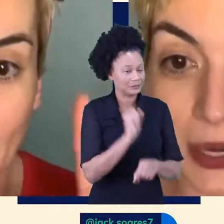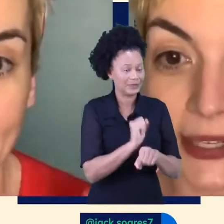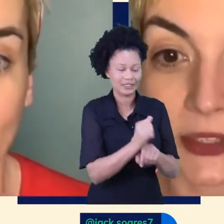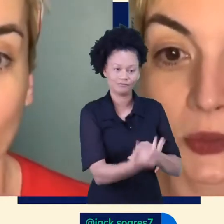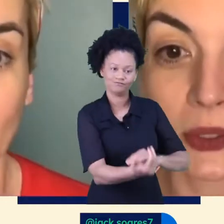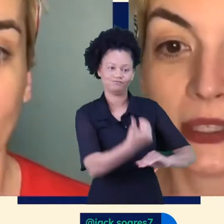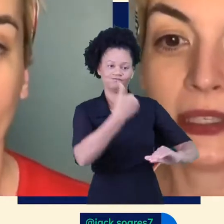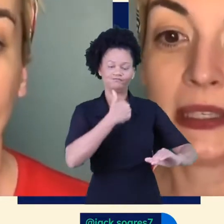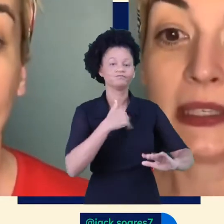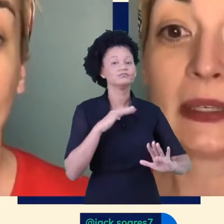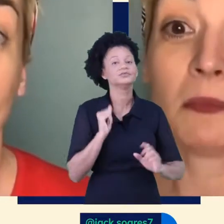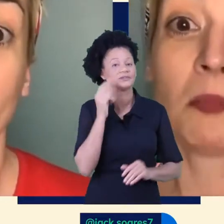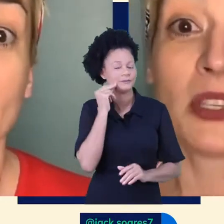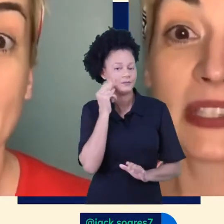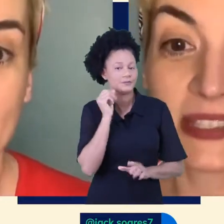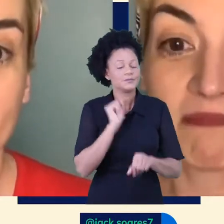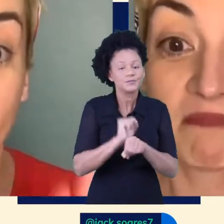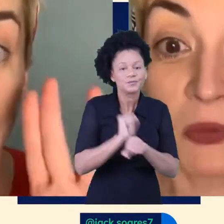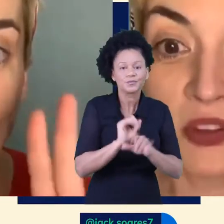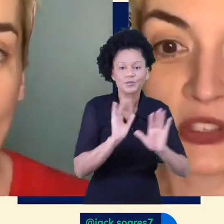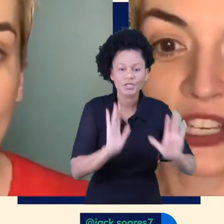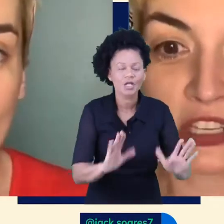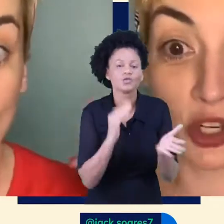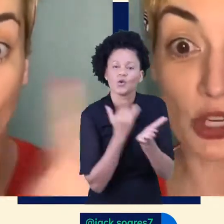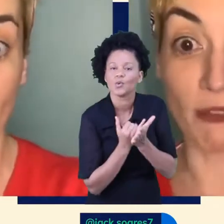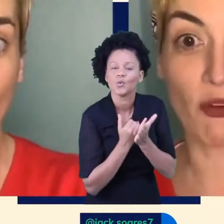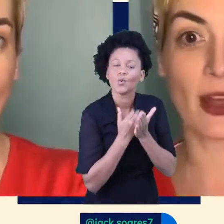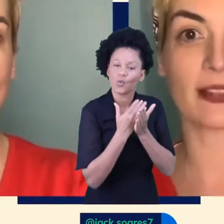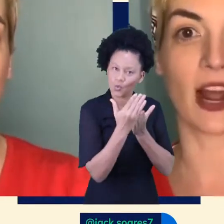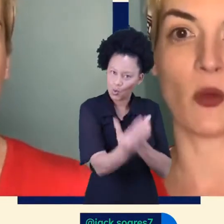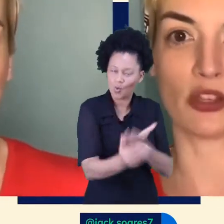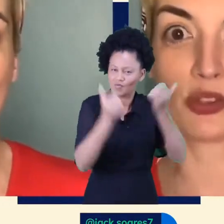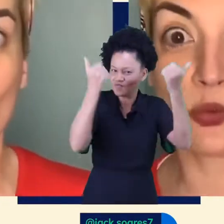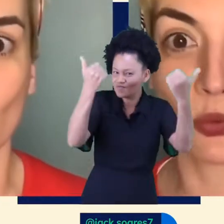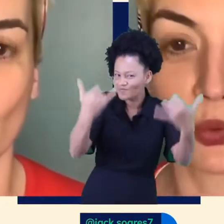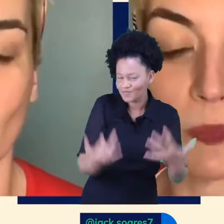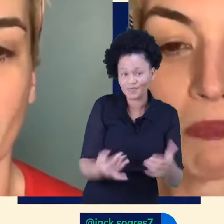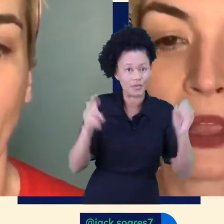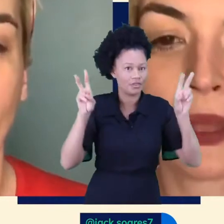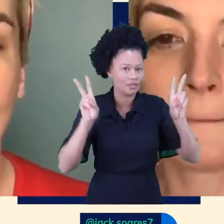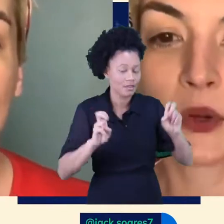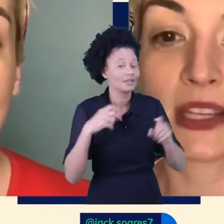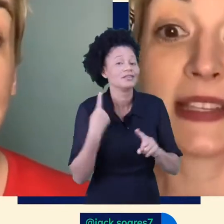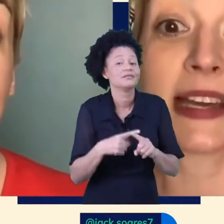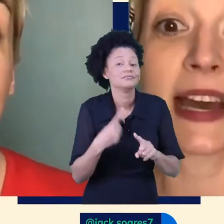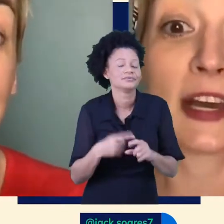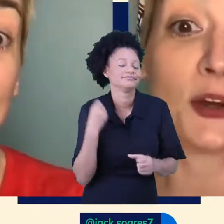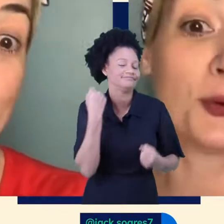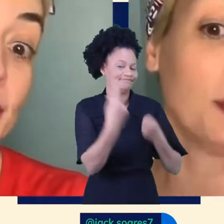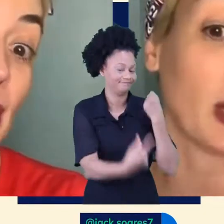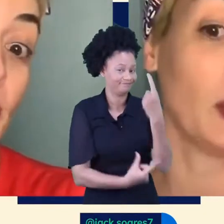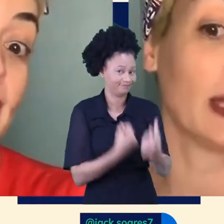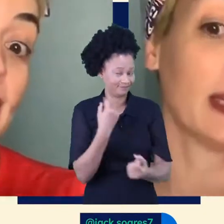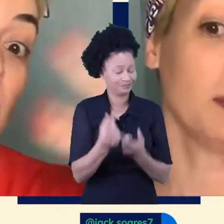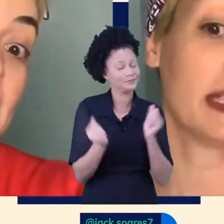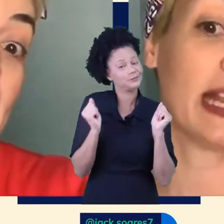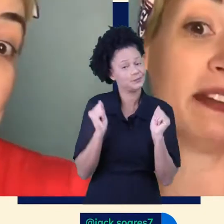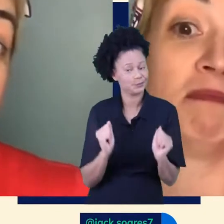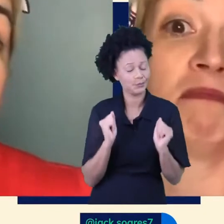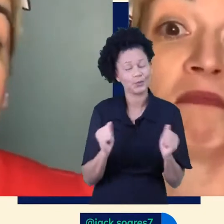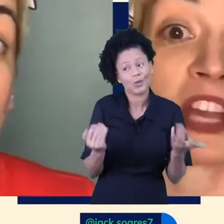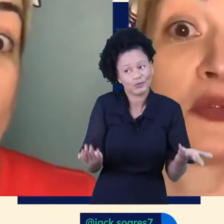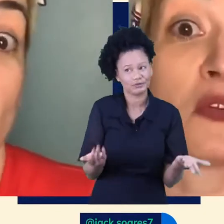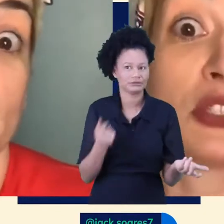está aguardando. Vamos fazer o seguinte, eu já vou entrar no assunto, porque às vezes a Carol está conectando, mas